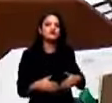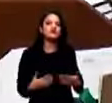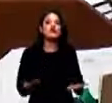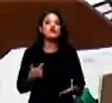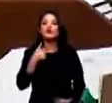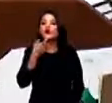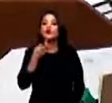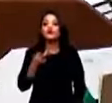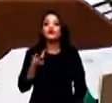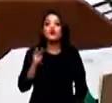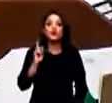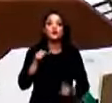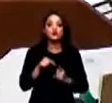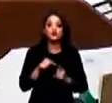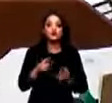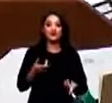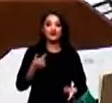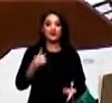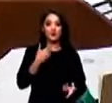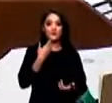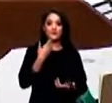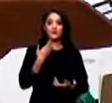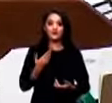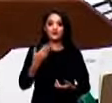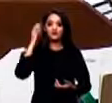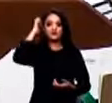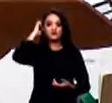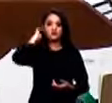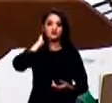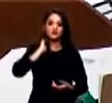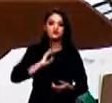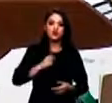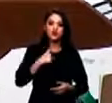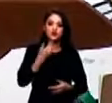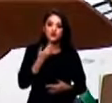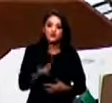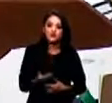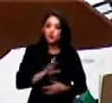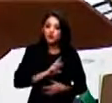isso? No pedido que fiz, eu não fiz isolado e até agora,